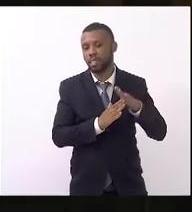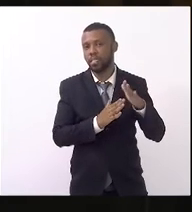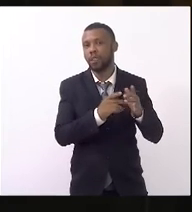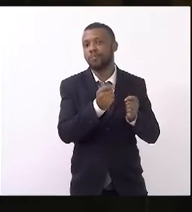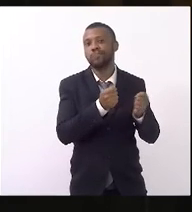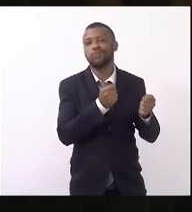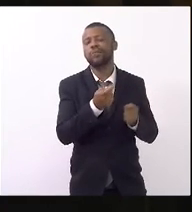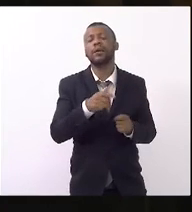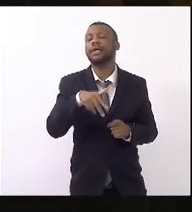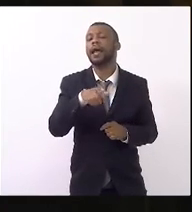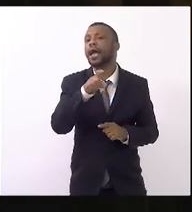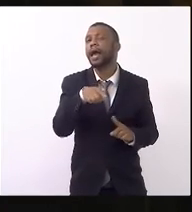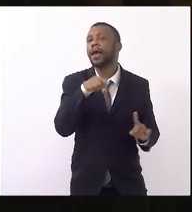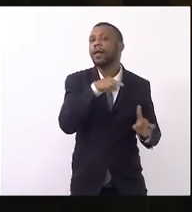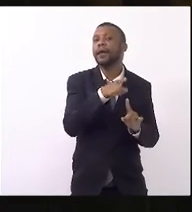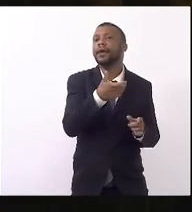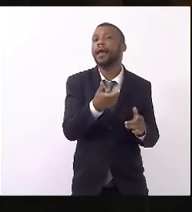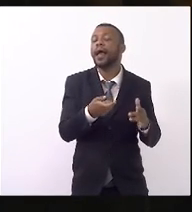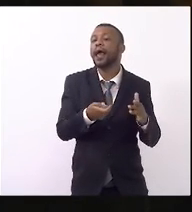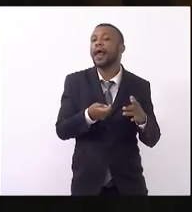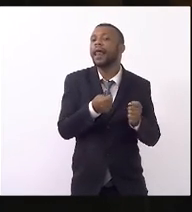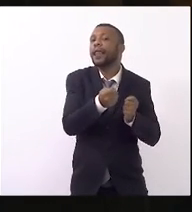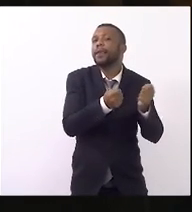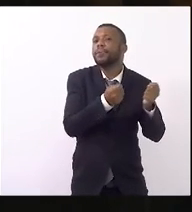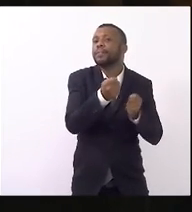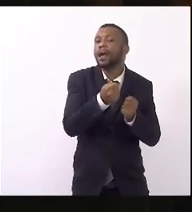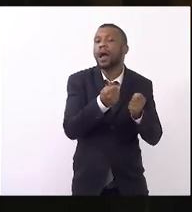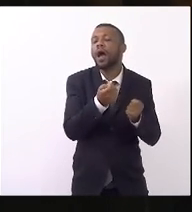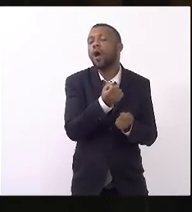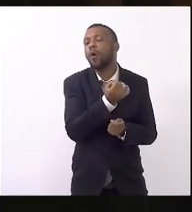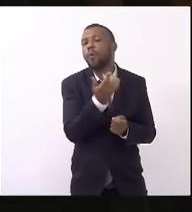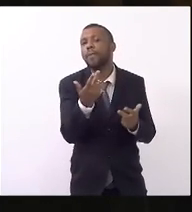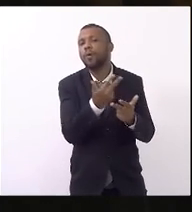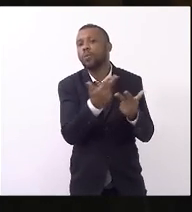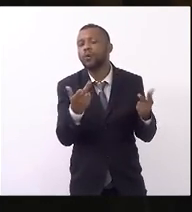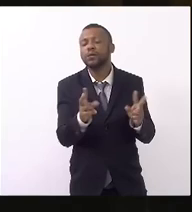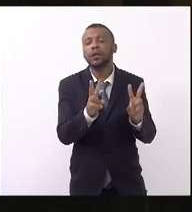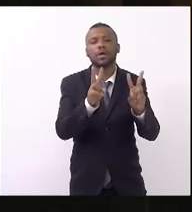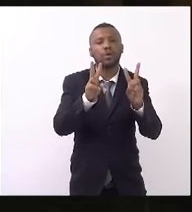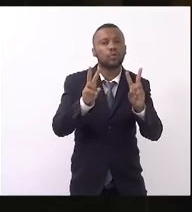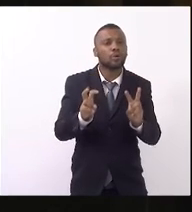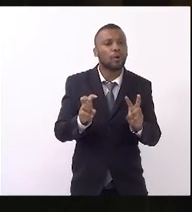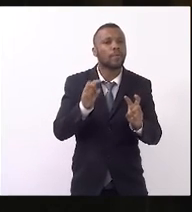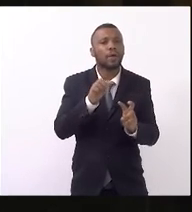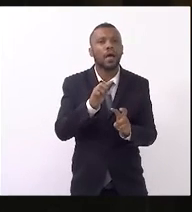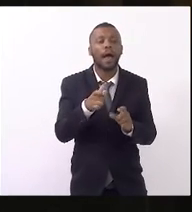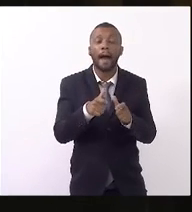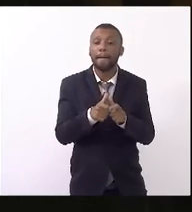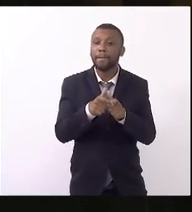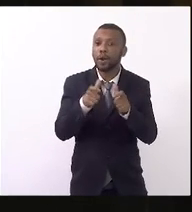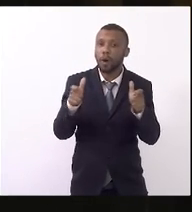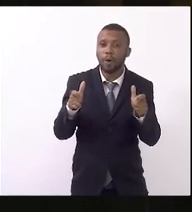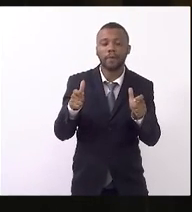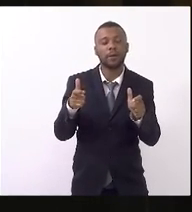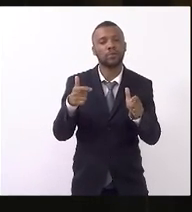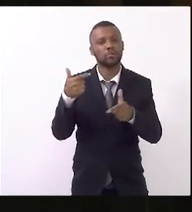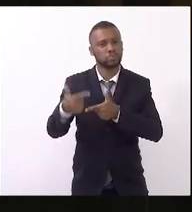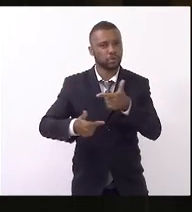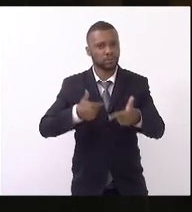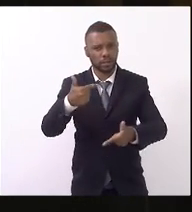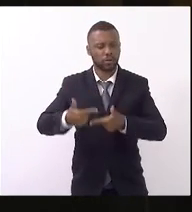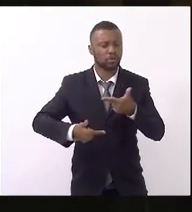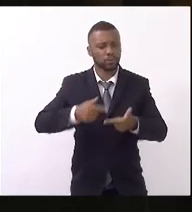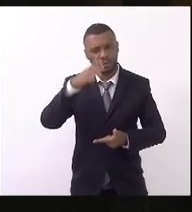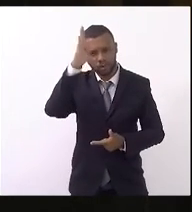é ele para querer limitar alguma coisa com relação à maior parte dos trabalhadores do nosso